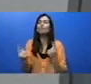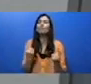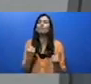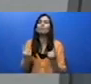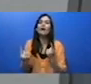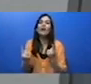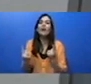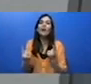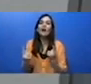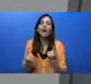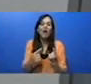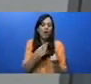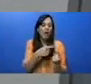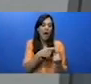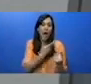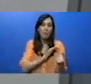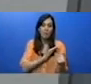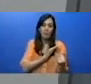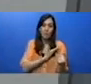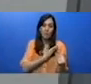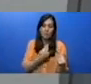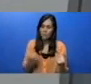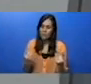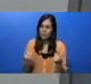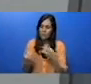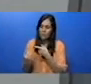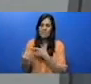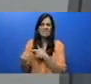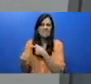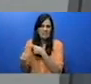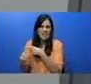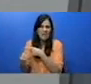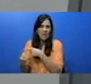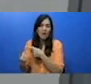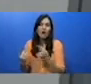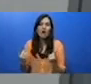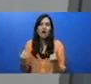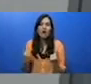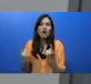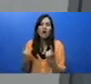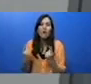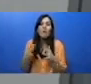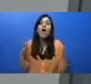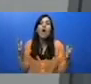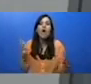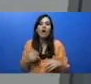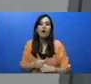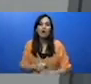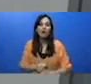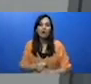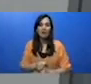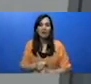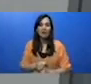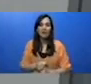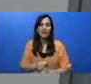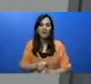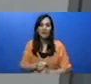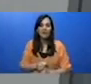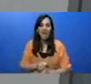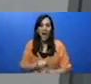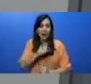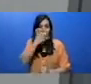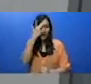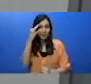aqui, 653 é menor do que 910. Então, o amigo que escolheu, o jogador